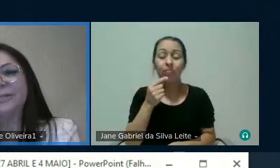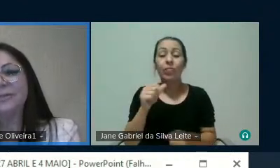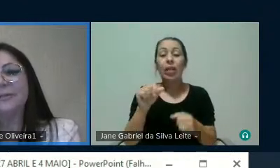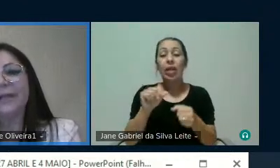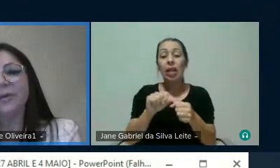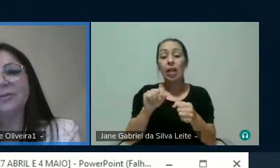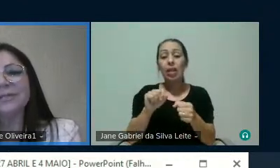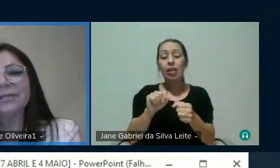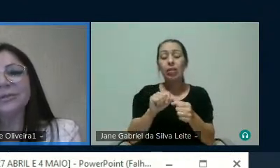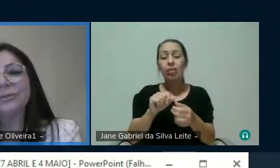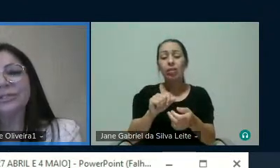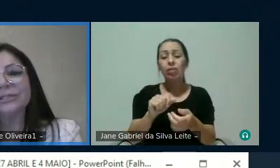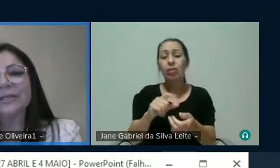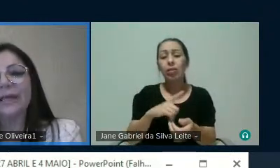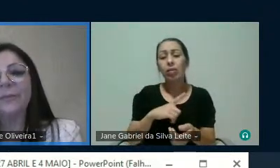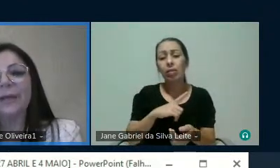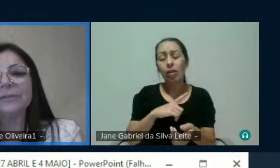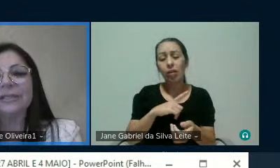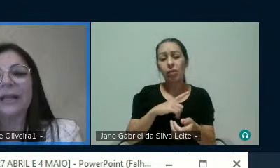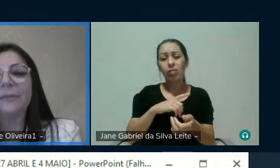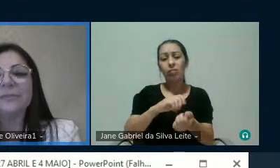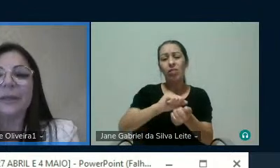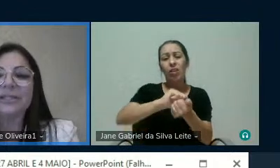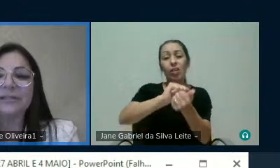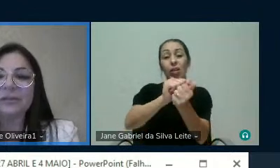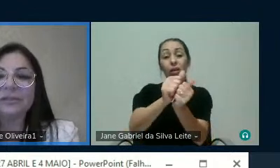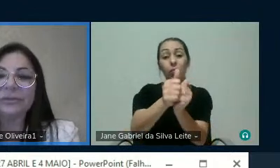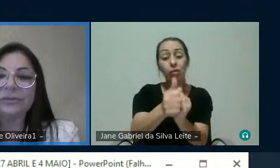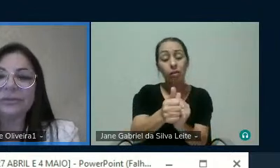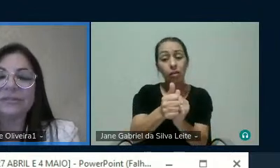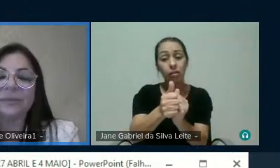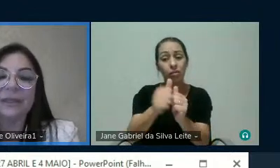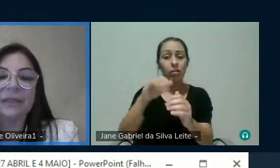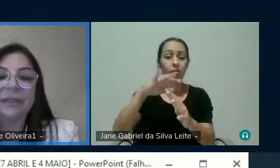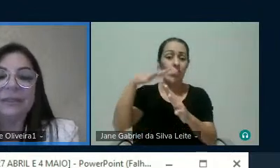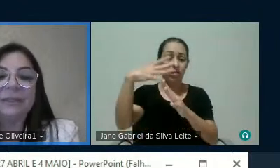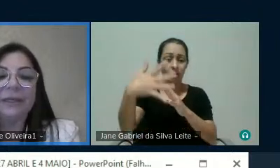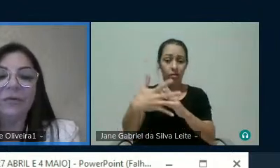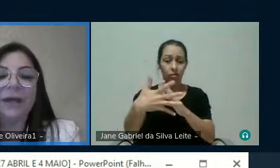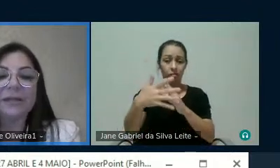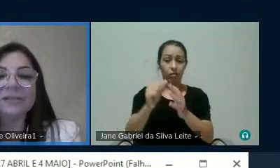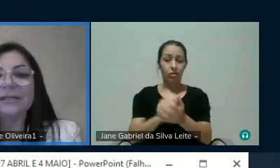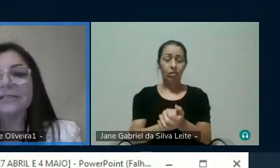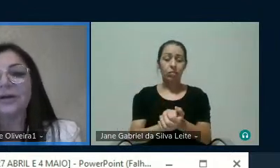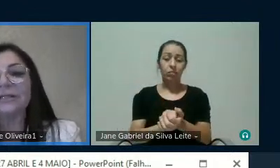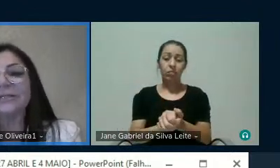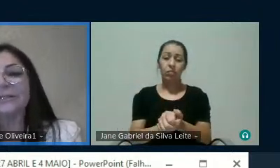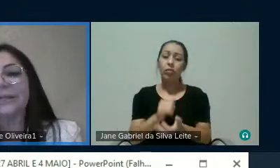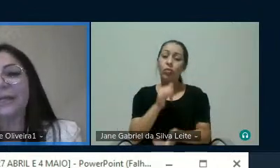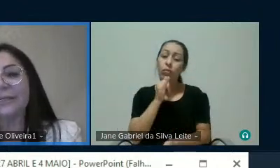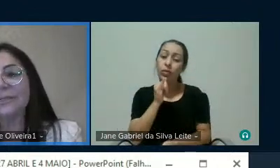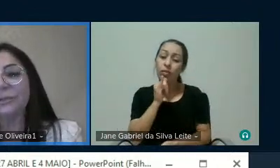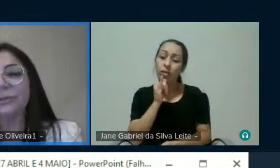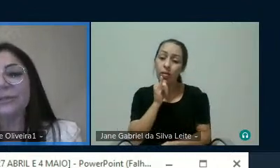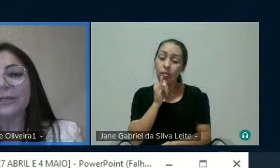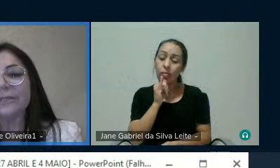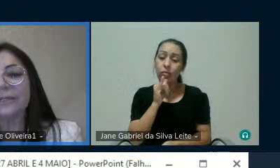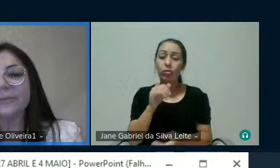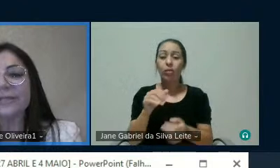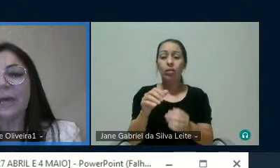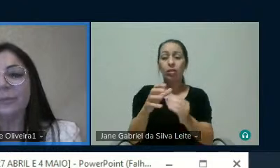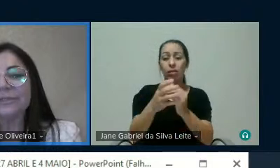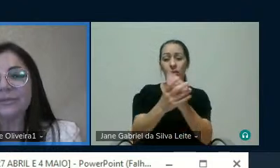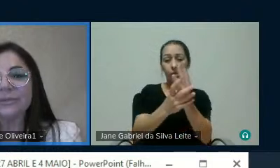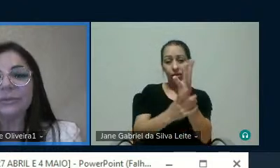elas podem sofrer alguns ajustes, né, para mostrar a perspectiva dos surdos, que é o caso da história da Cinderela surda,